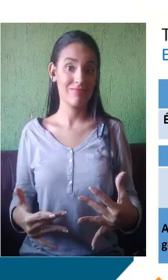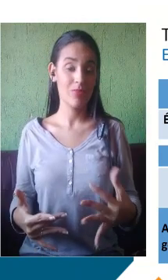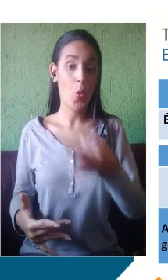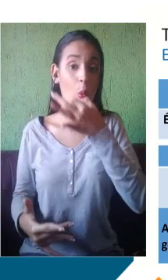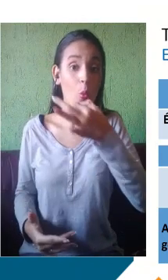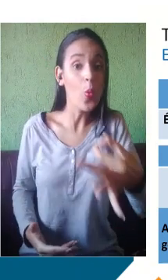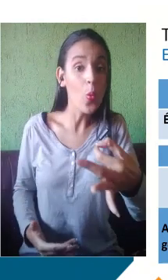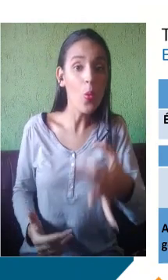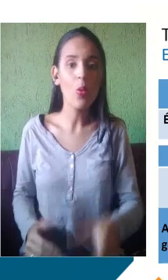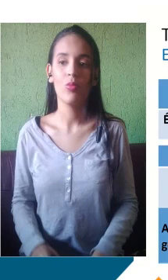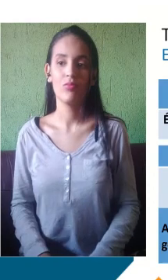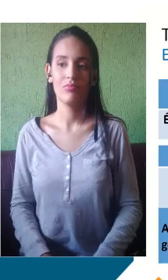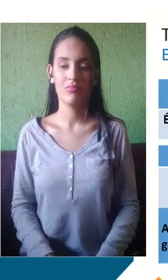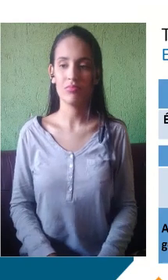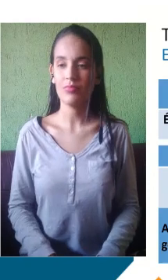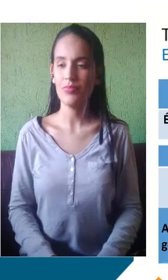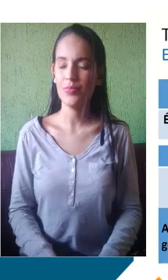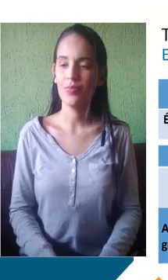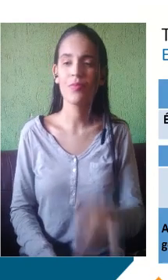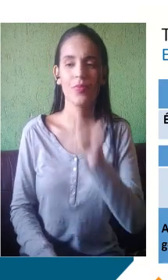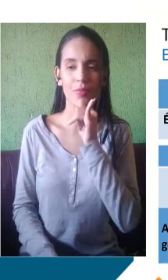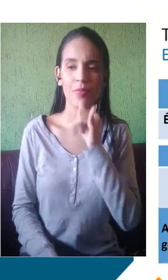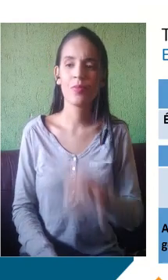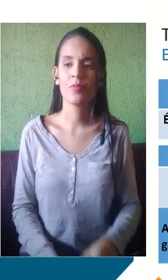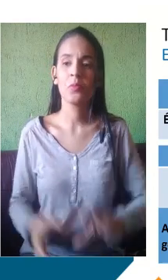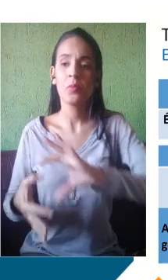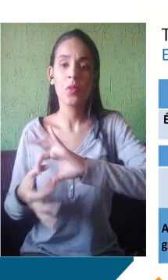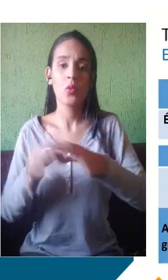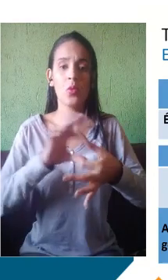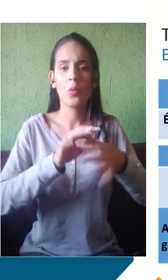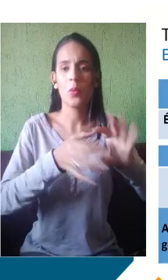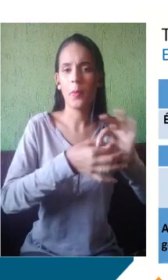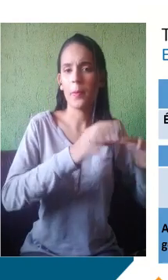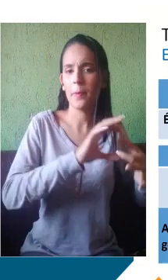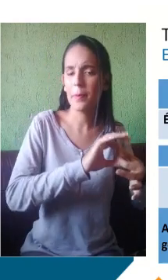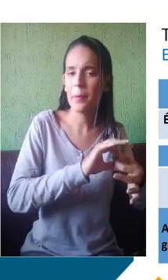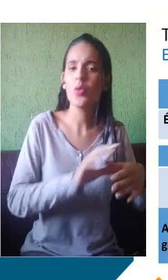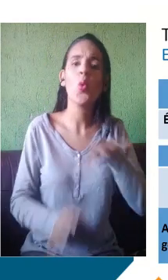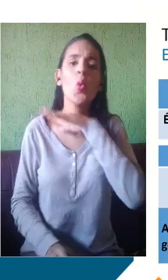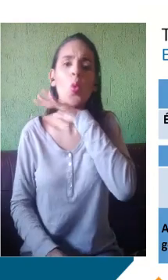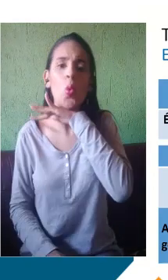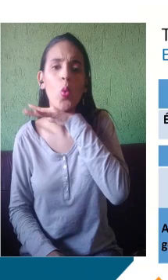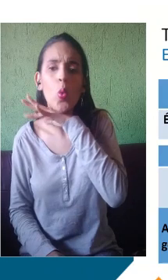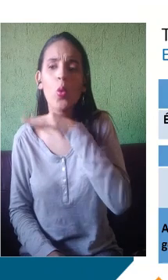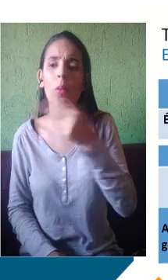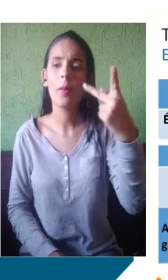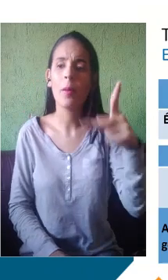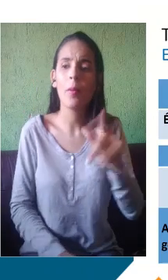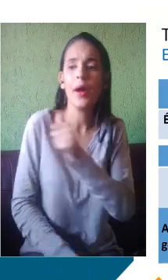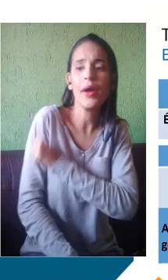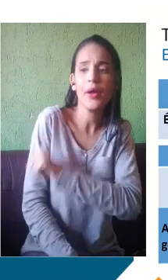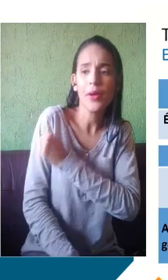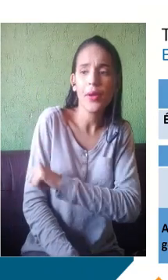tese e argumento num texto. As Olimpíadas serão prejudiciais para o Rio de Janeiro, pois